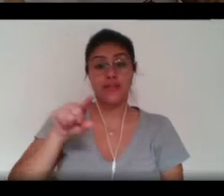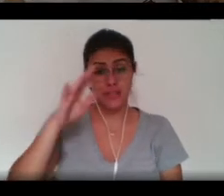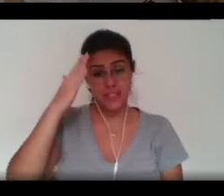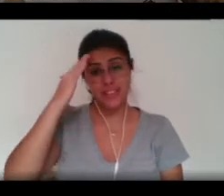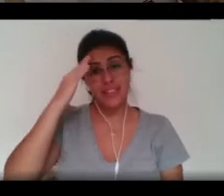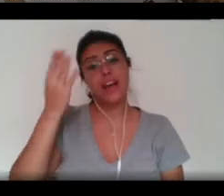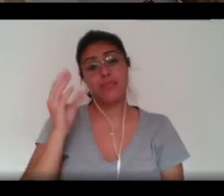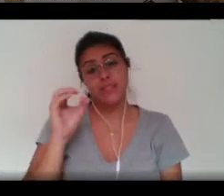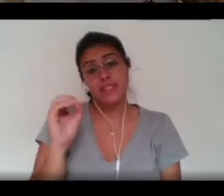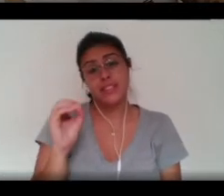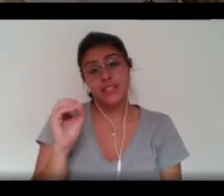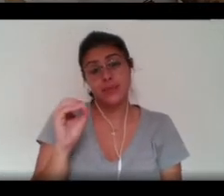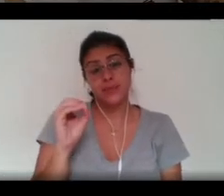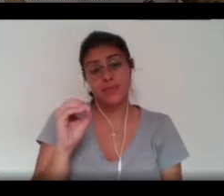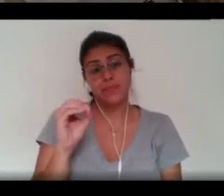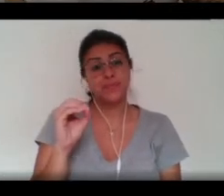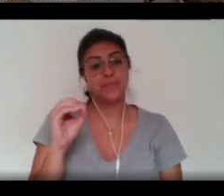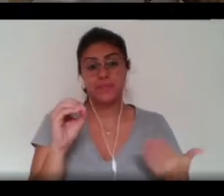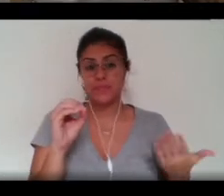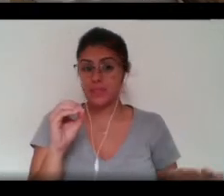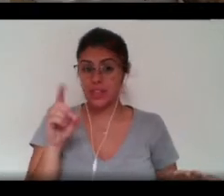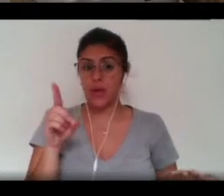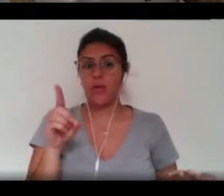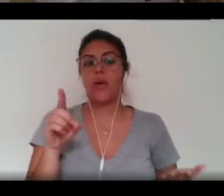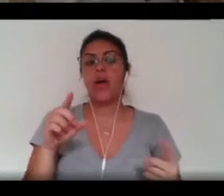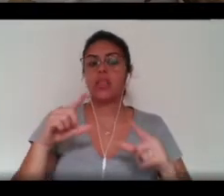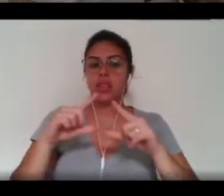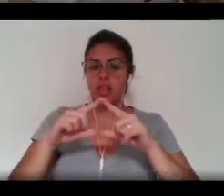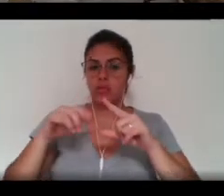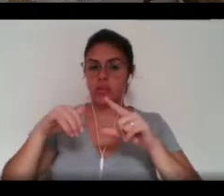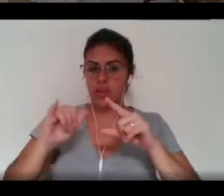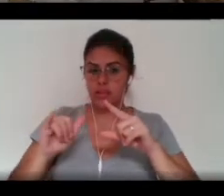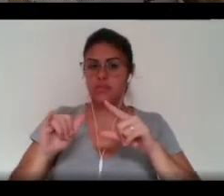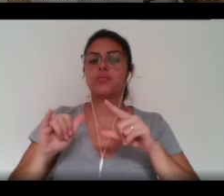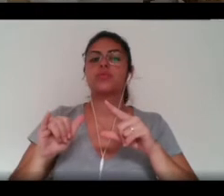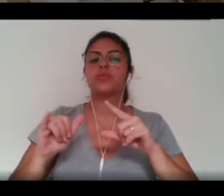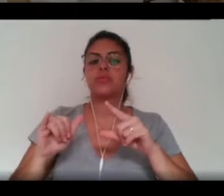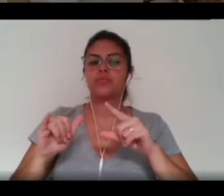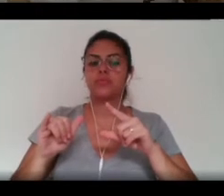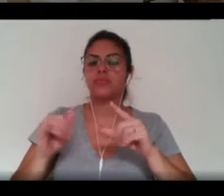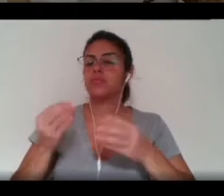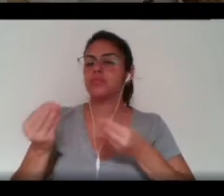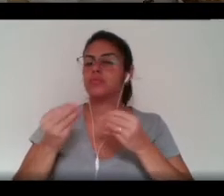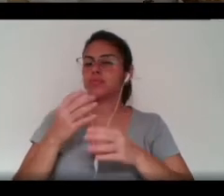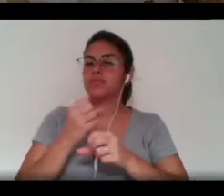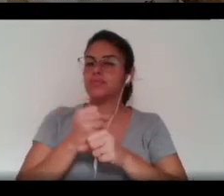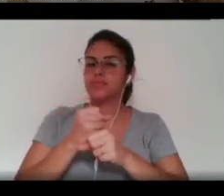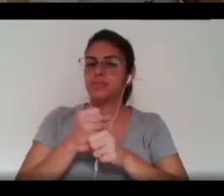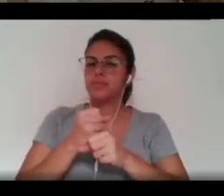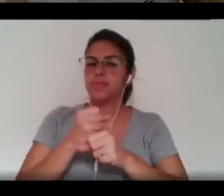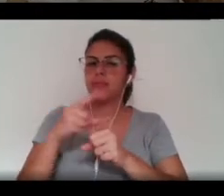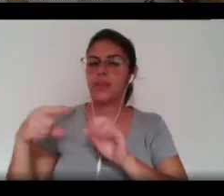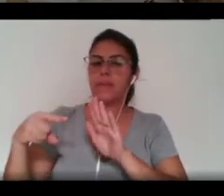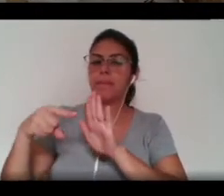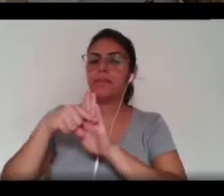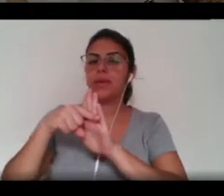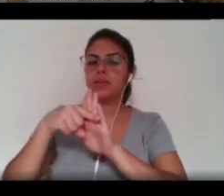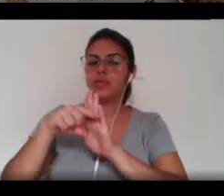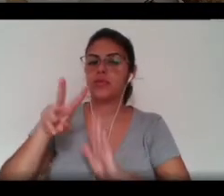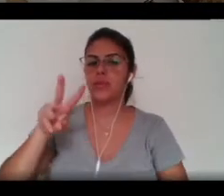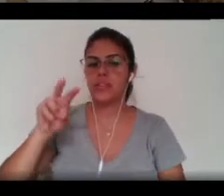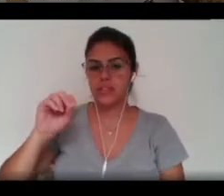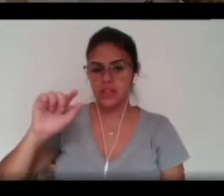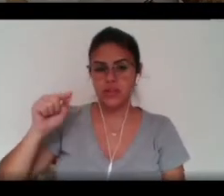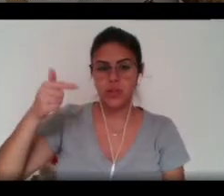a velocidade é igual a zero. Então, esse meu ΔY aqui, ele é dado